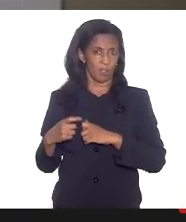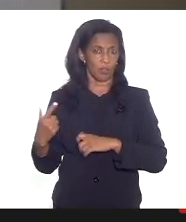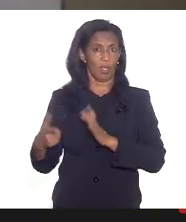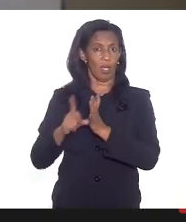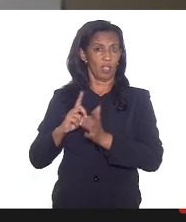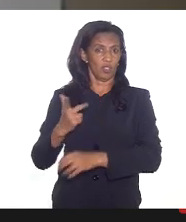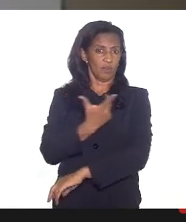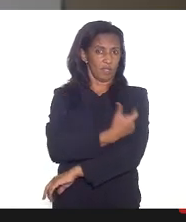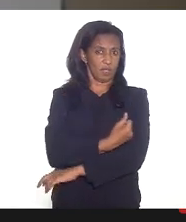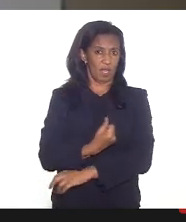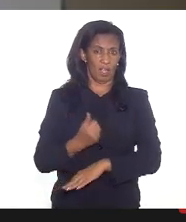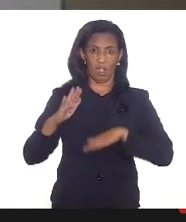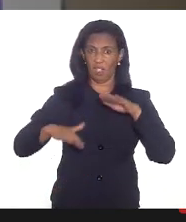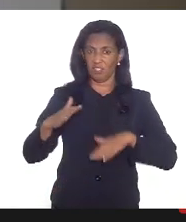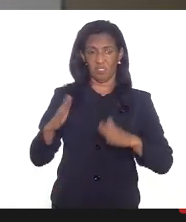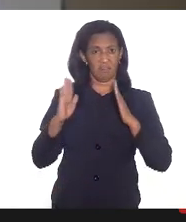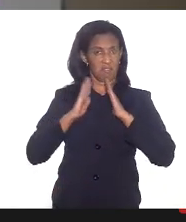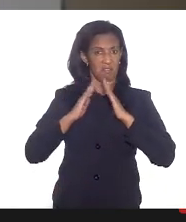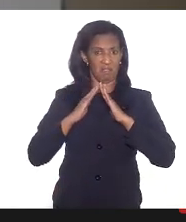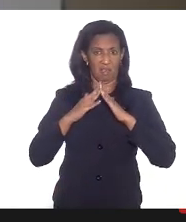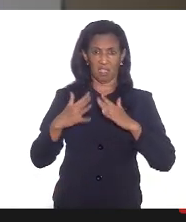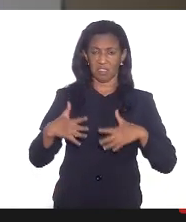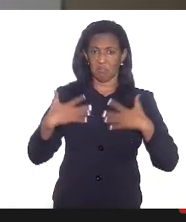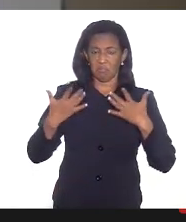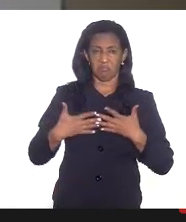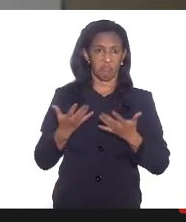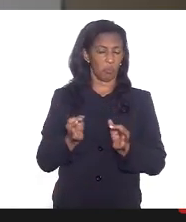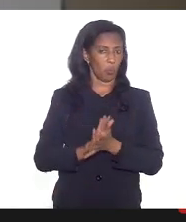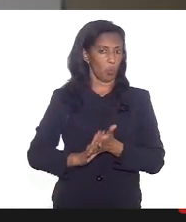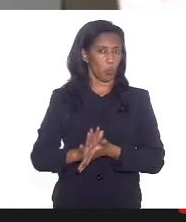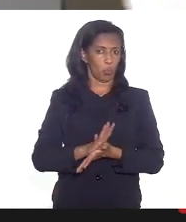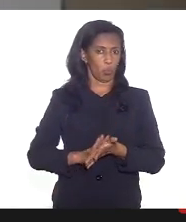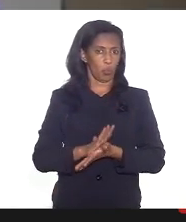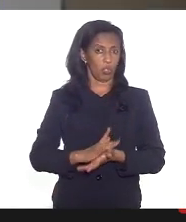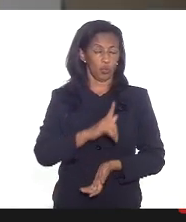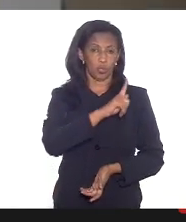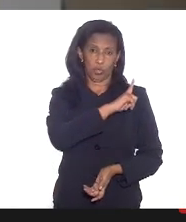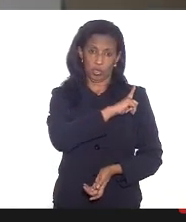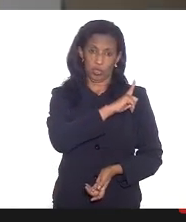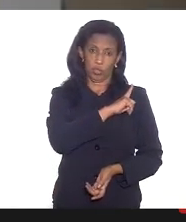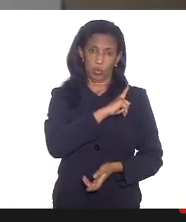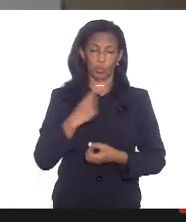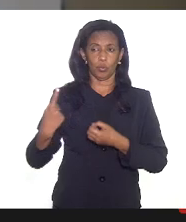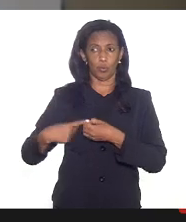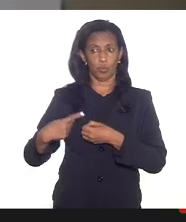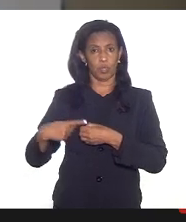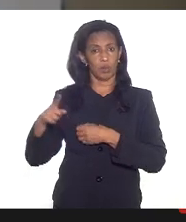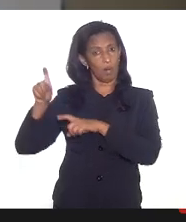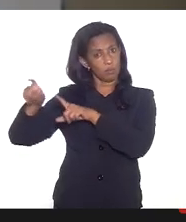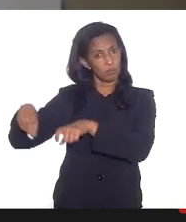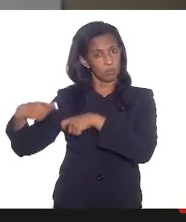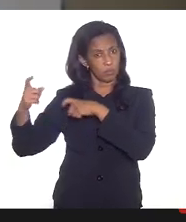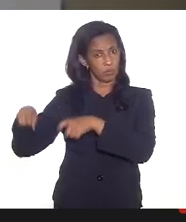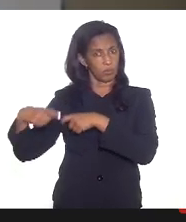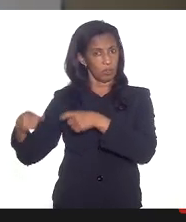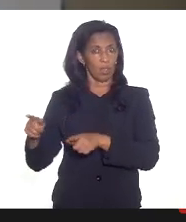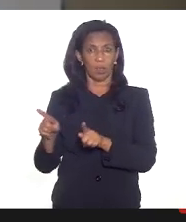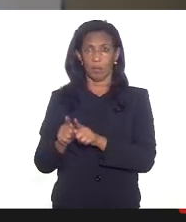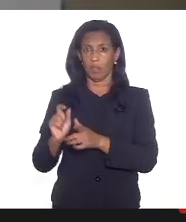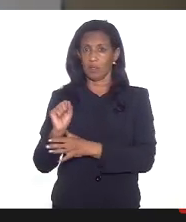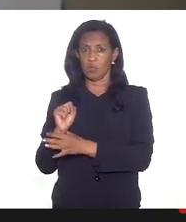para vacinar elas muitas vezes nem saio de casa nem se animo e os gestores dos Municípios do interior muitas vezes